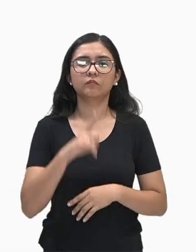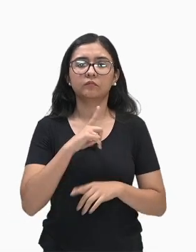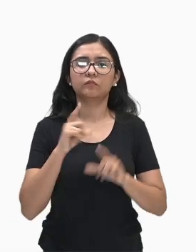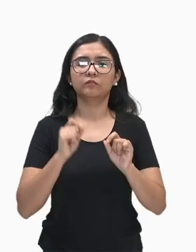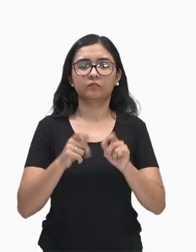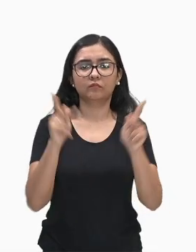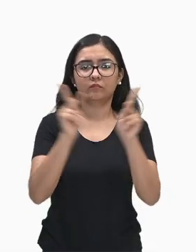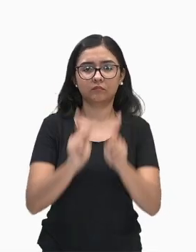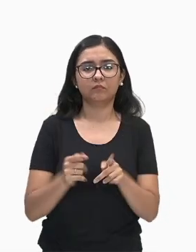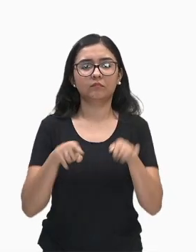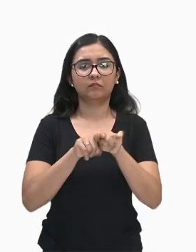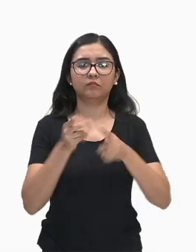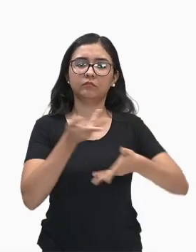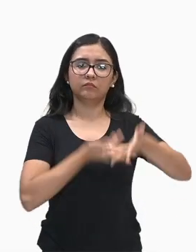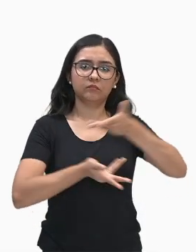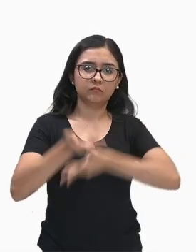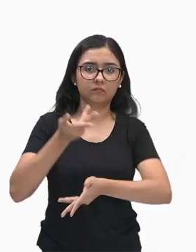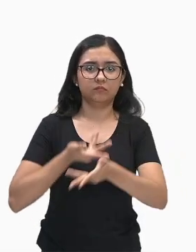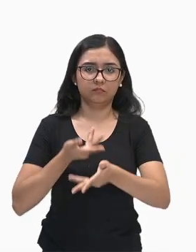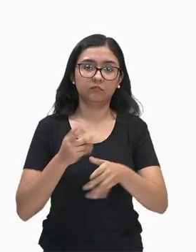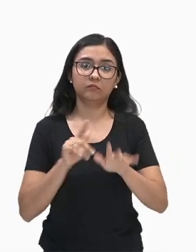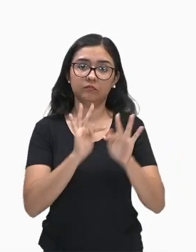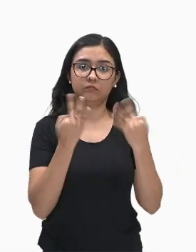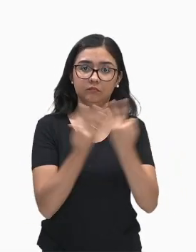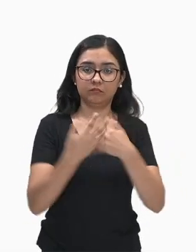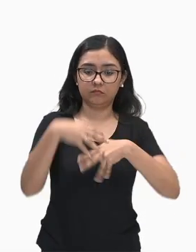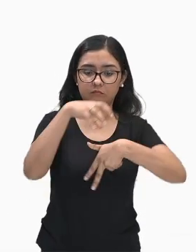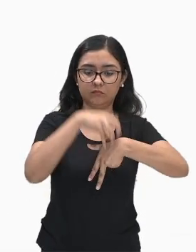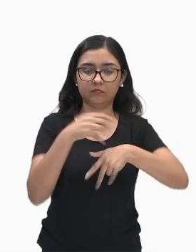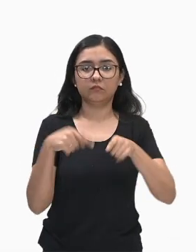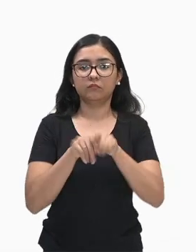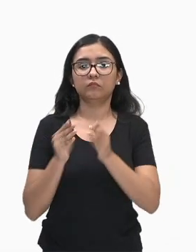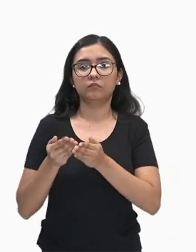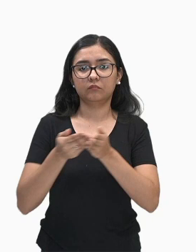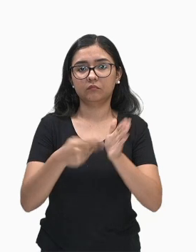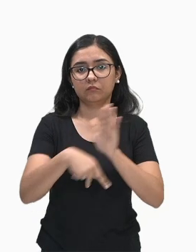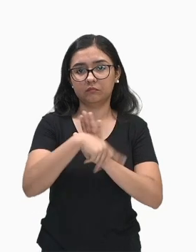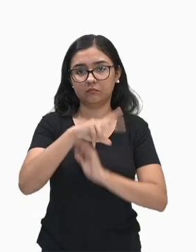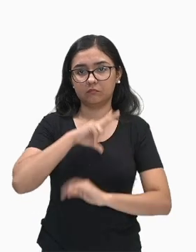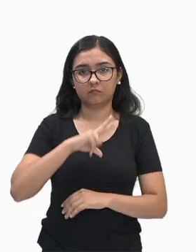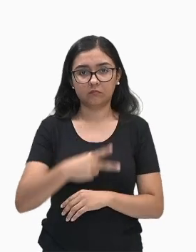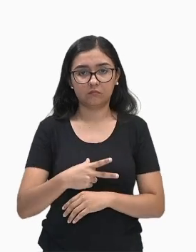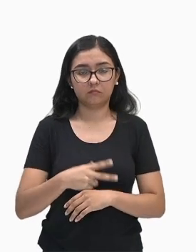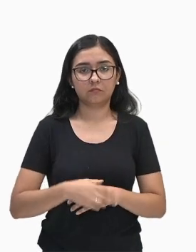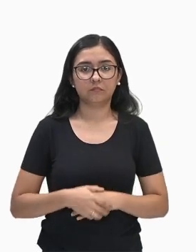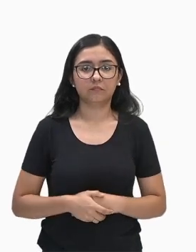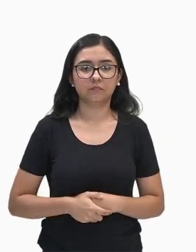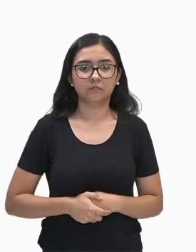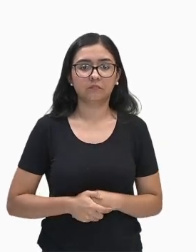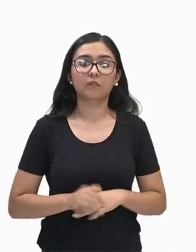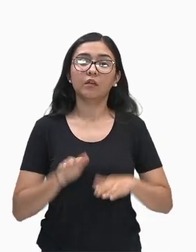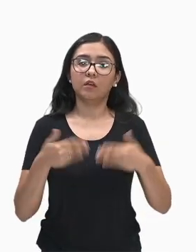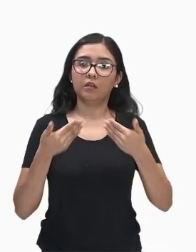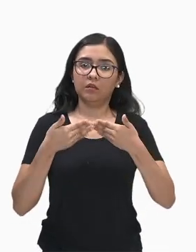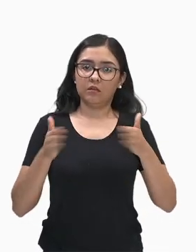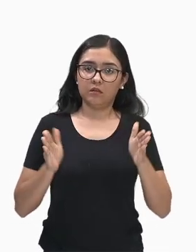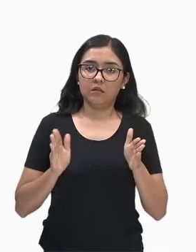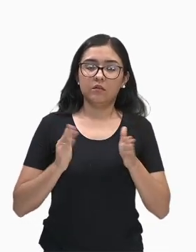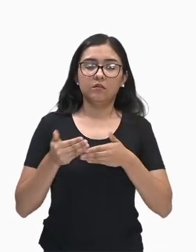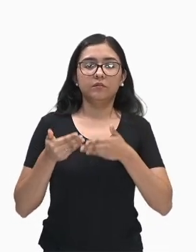paz e a harmonia com a Real Coroa ou em navios portugueses. Com a abertura dos